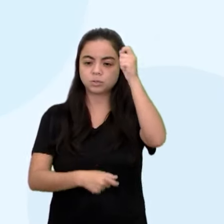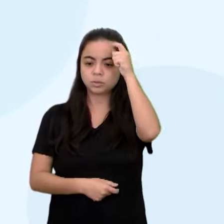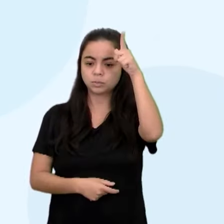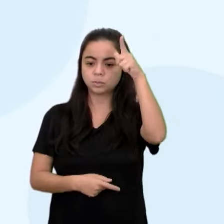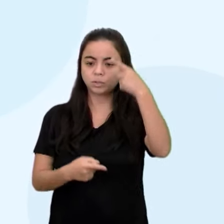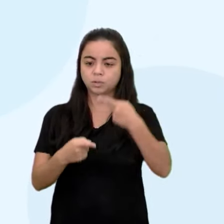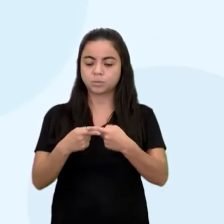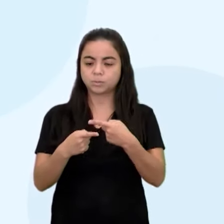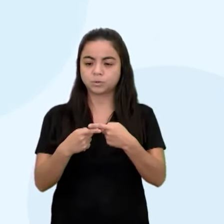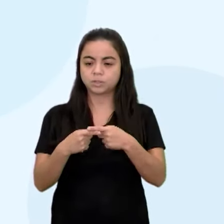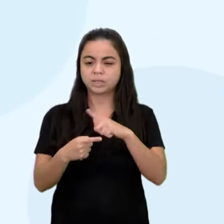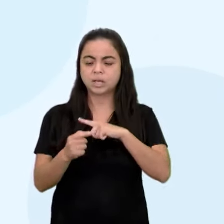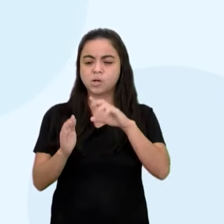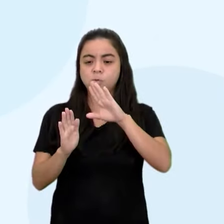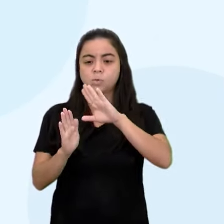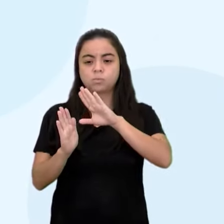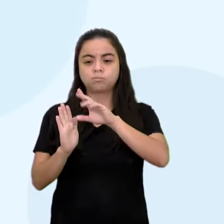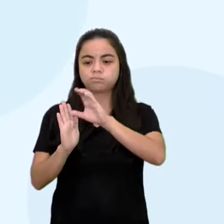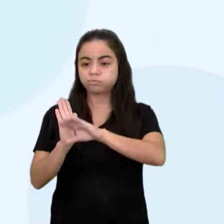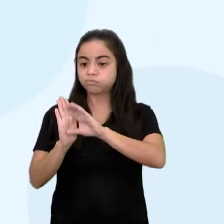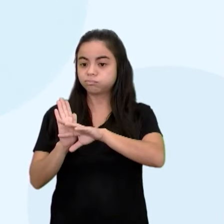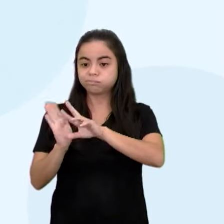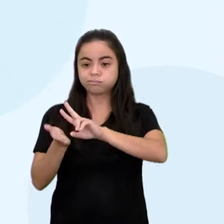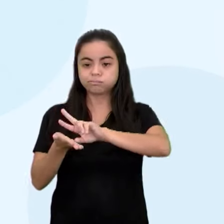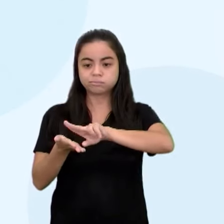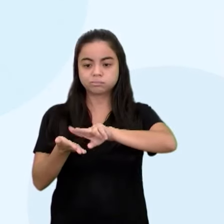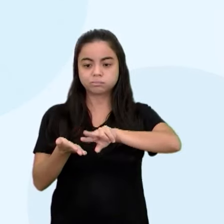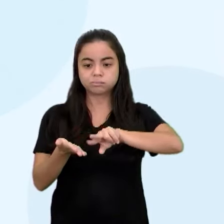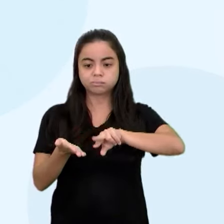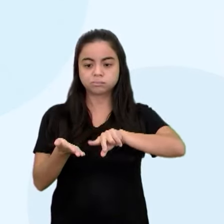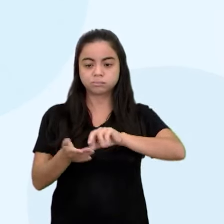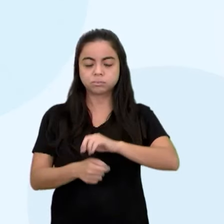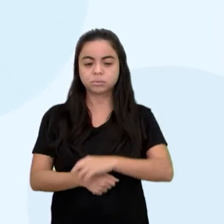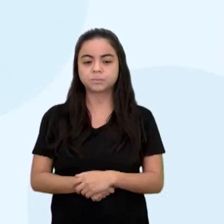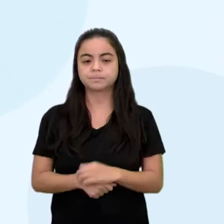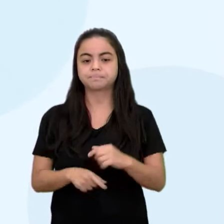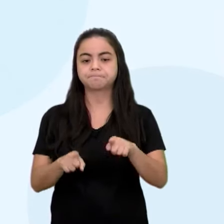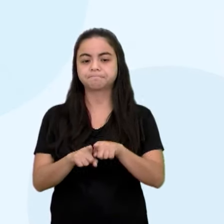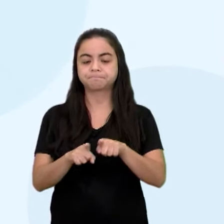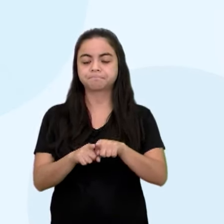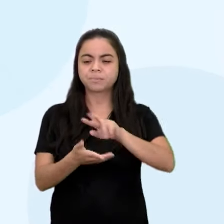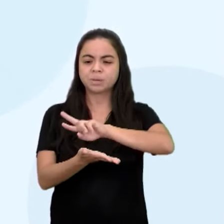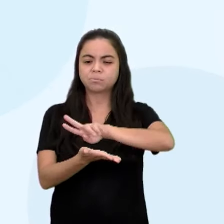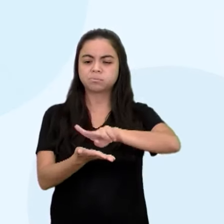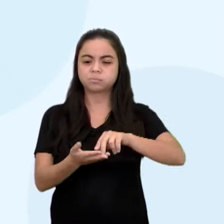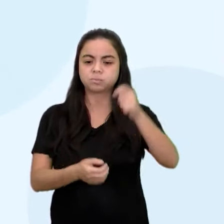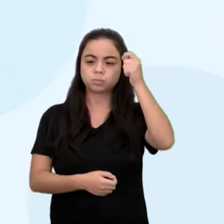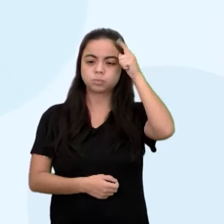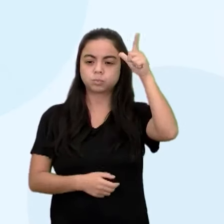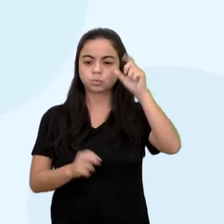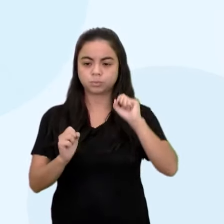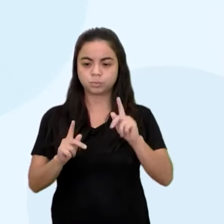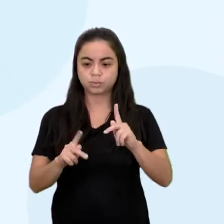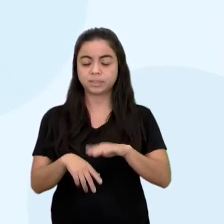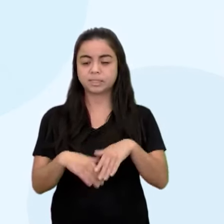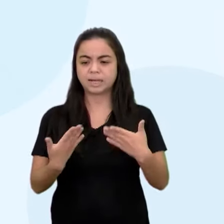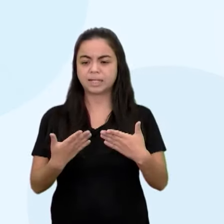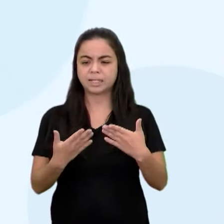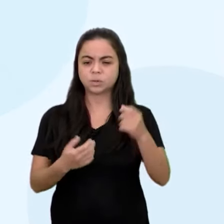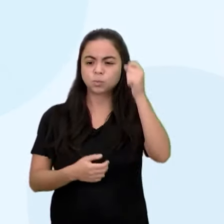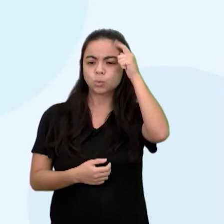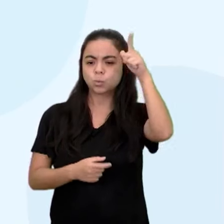existem diversas definições, tem diversos ou diversas culturas, tudo bem? Então, o que é